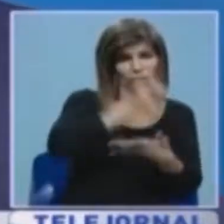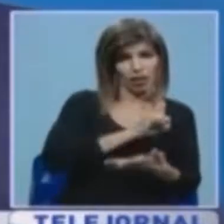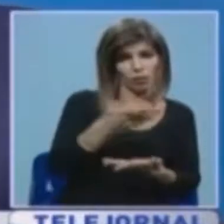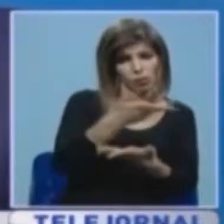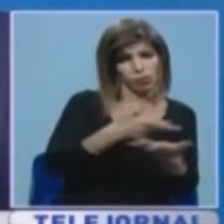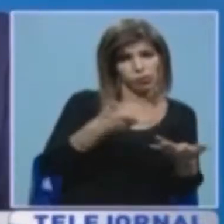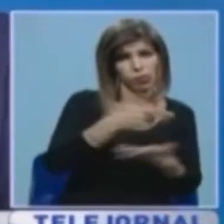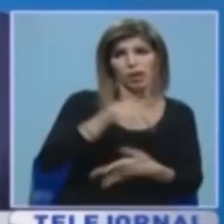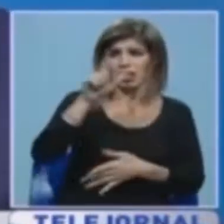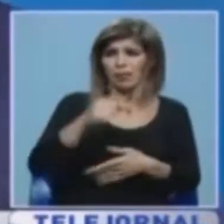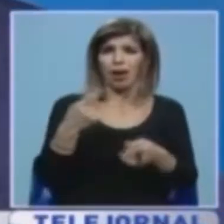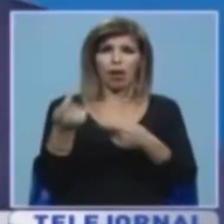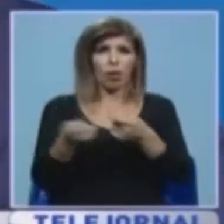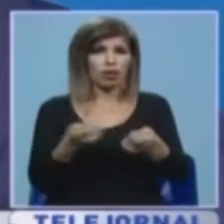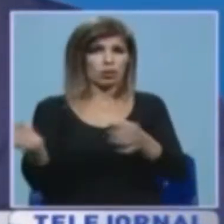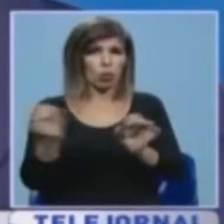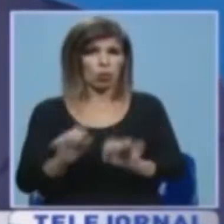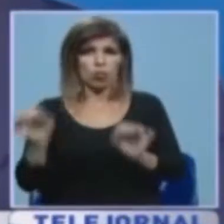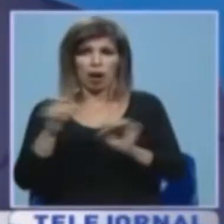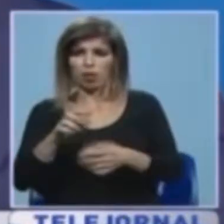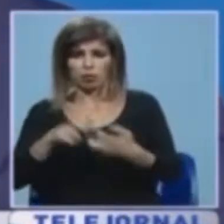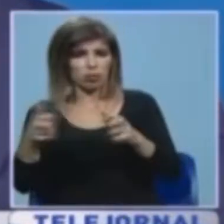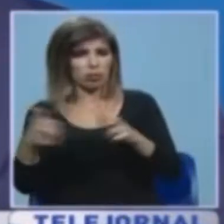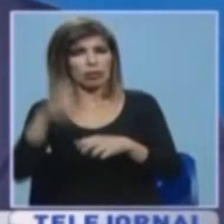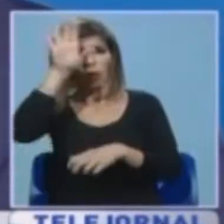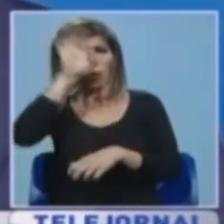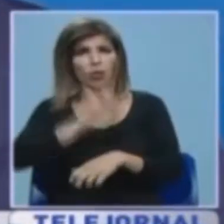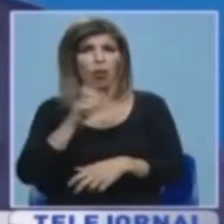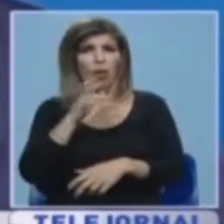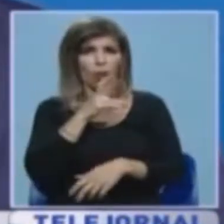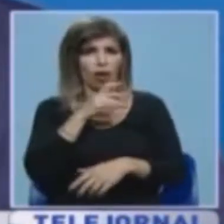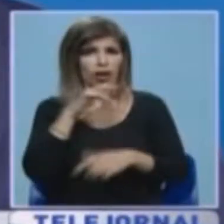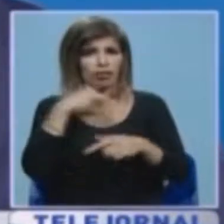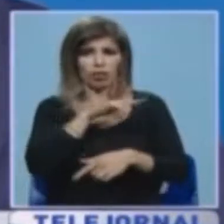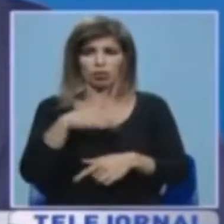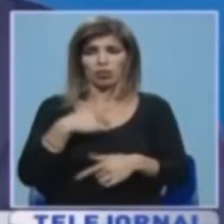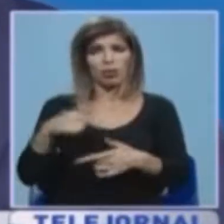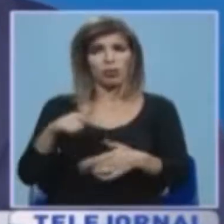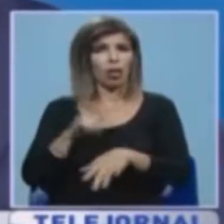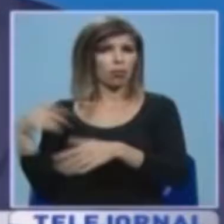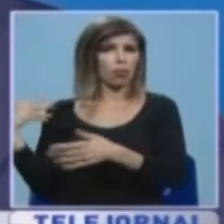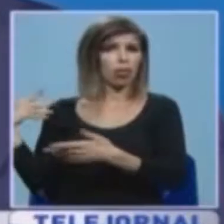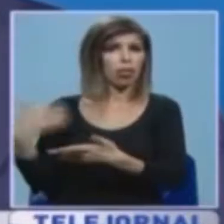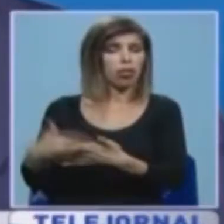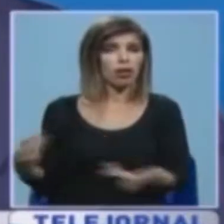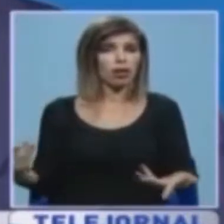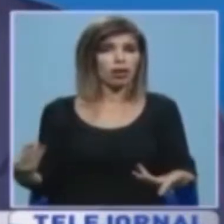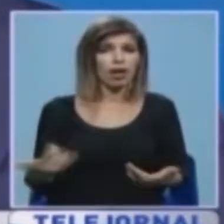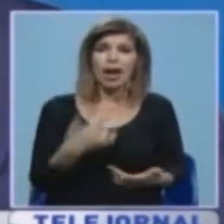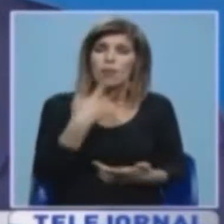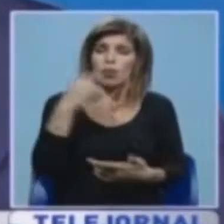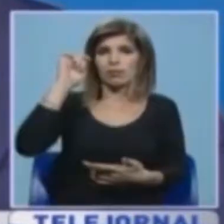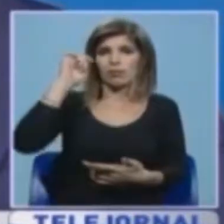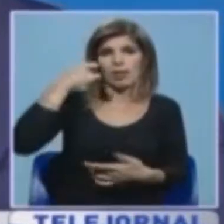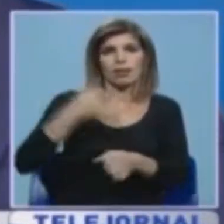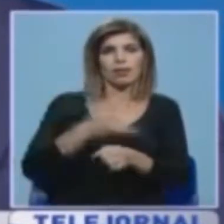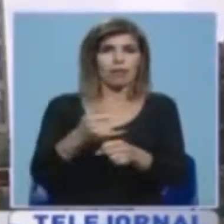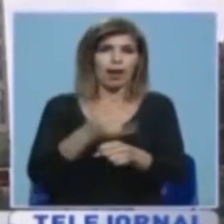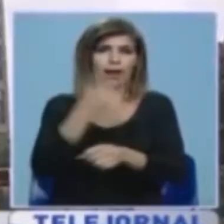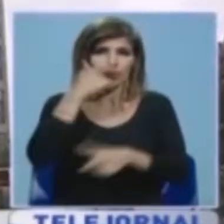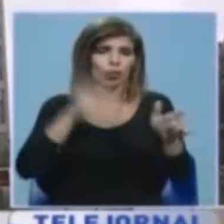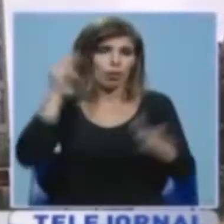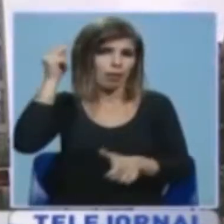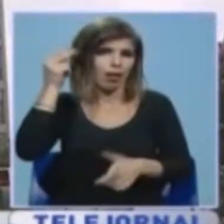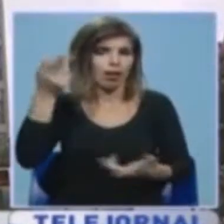da desorganização e do caos governativo que nós temos vindo a observar nos últimos tempos, é muito prejudicial para os